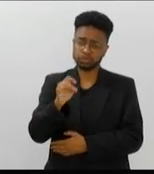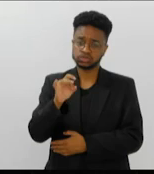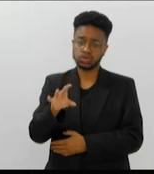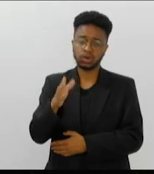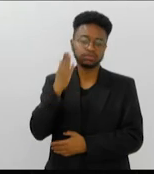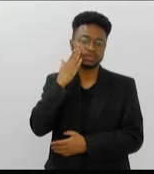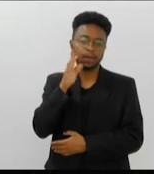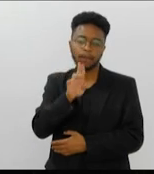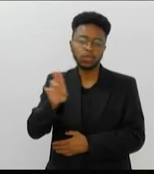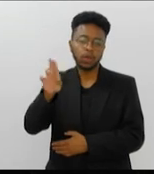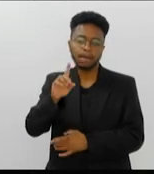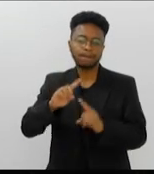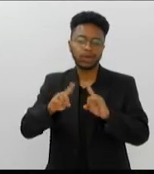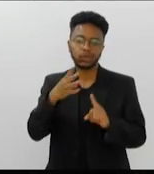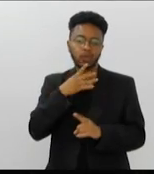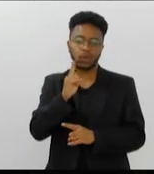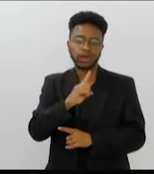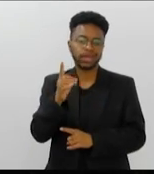de ouvir.